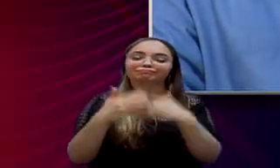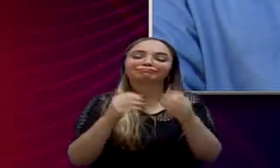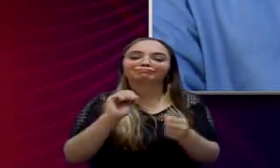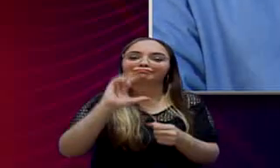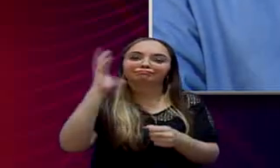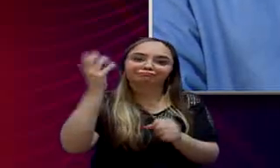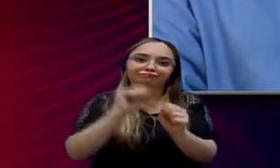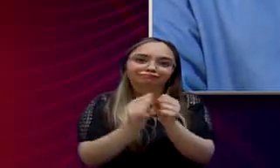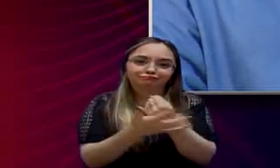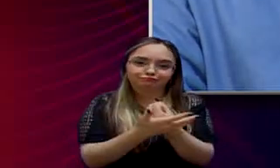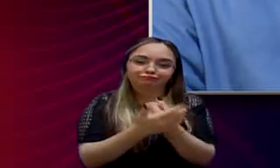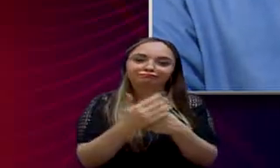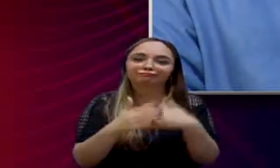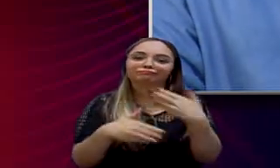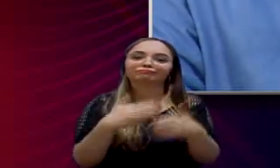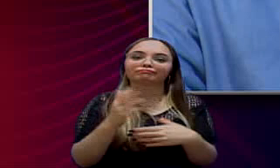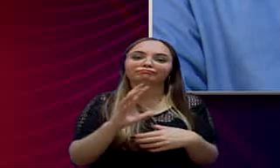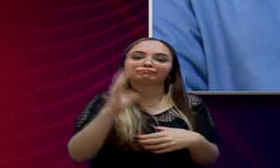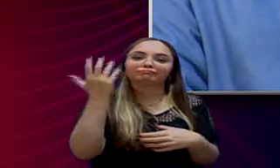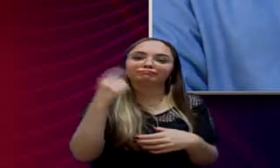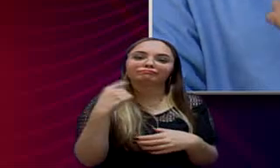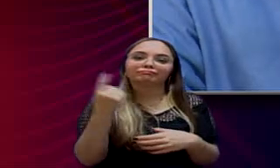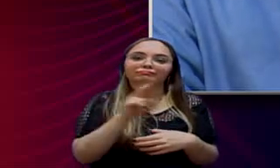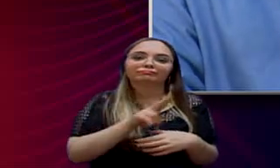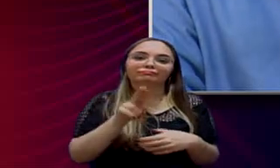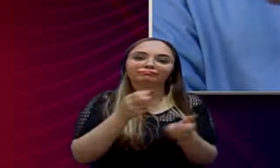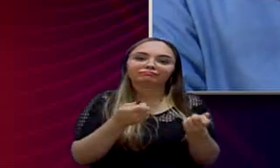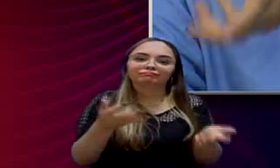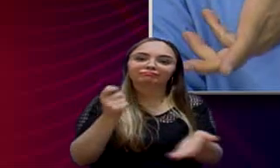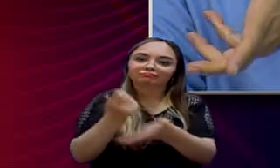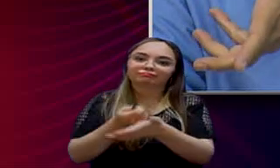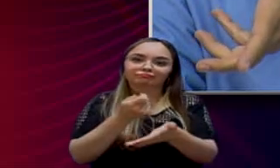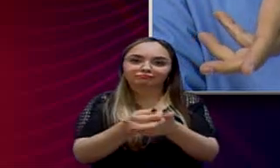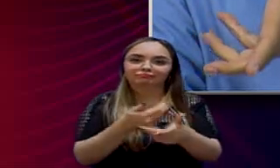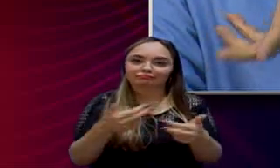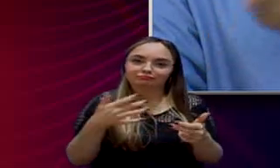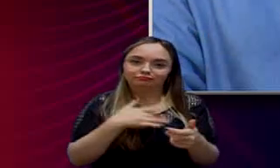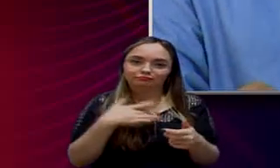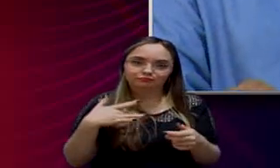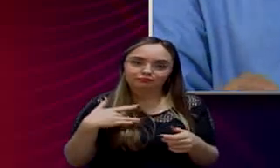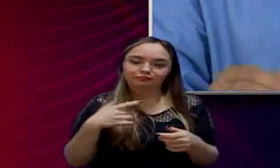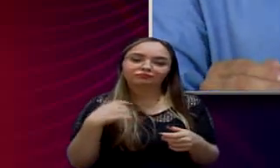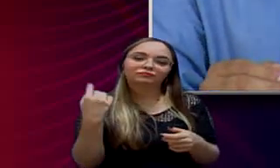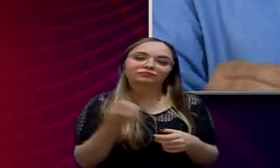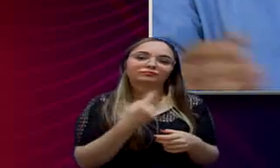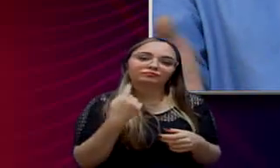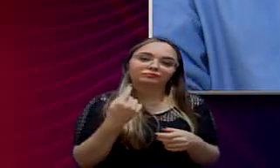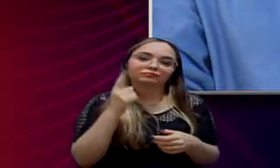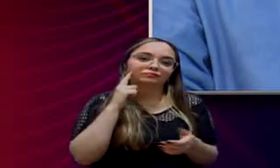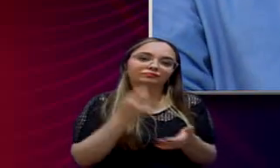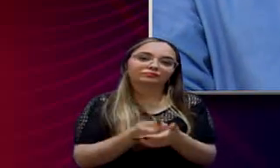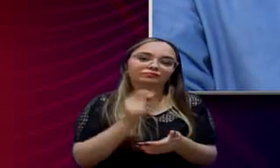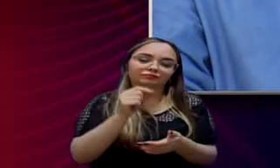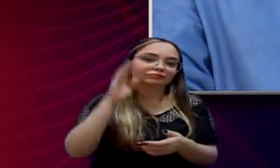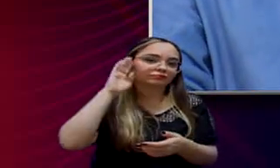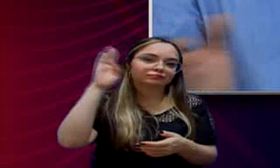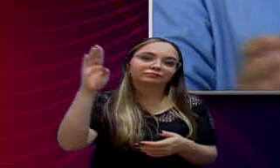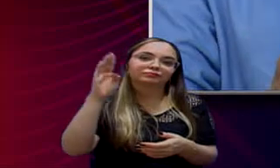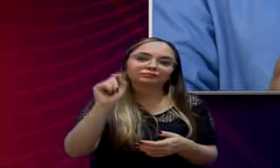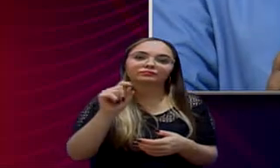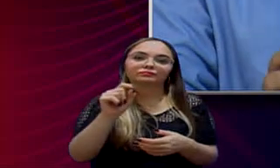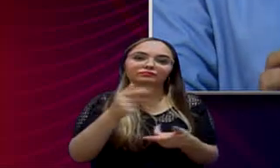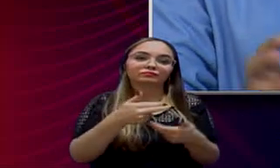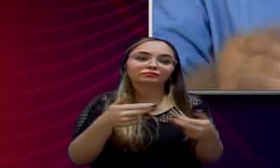e com a questão da utilização do nossos recursos para pagamento da Saúde nós resolvemos priorizar ações